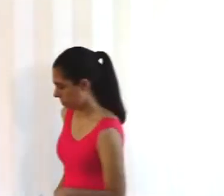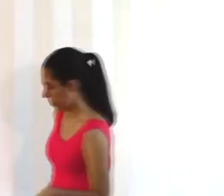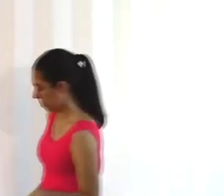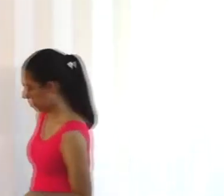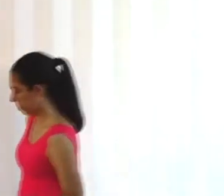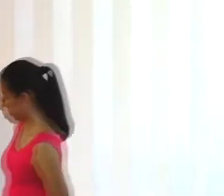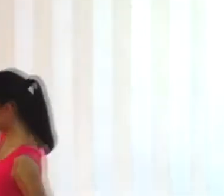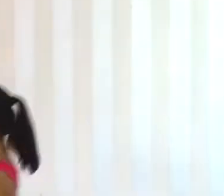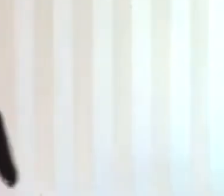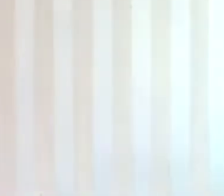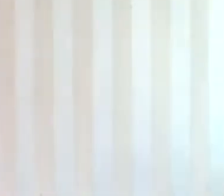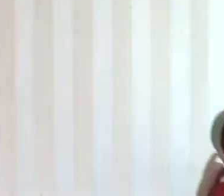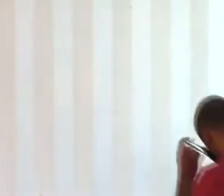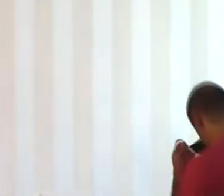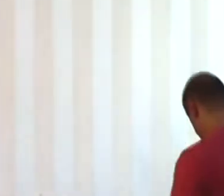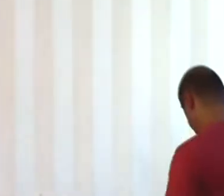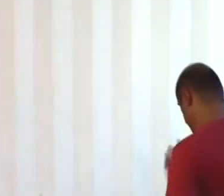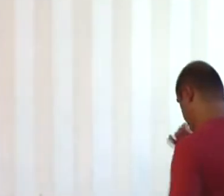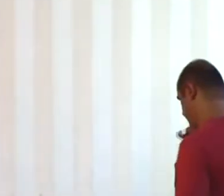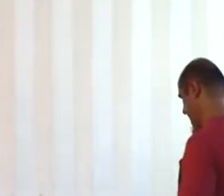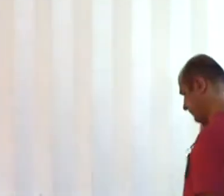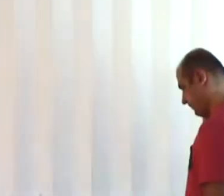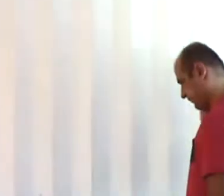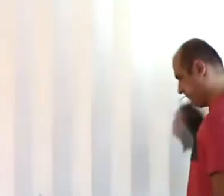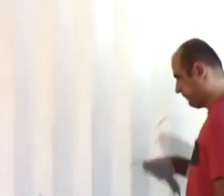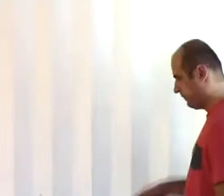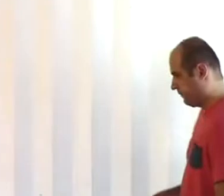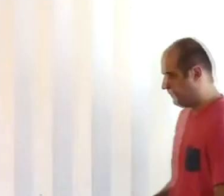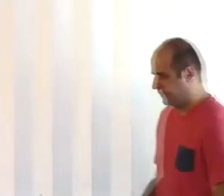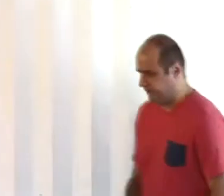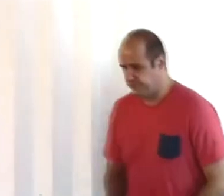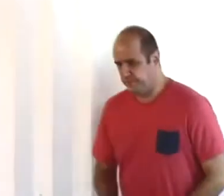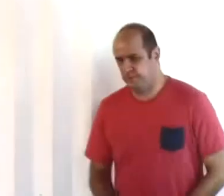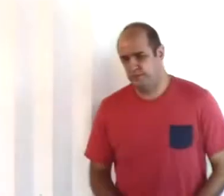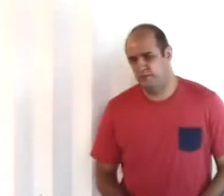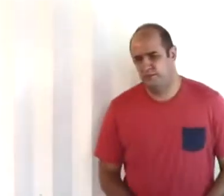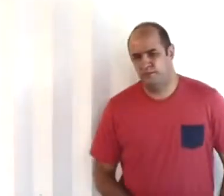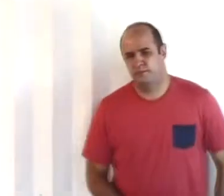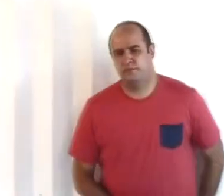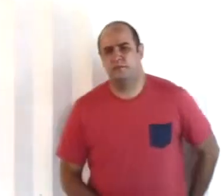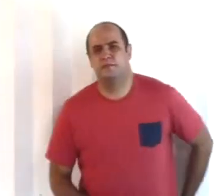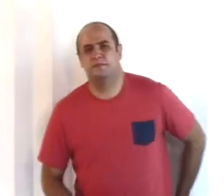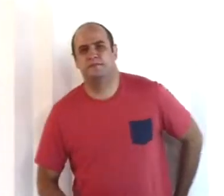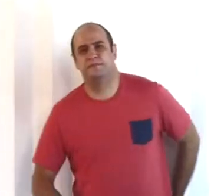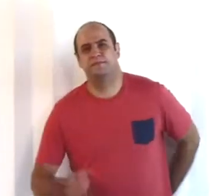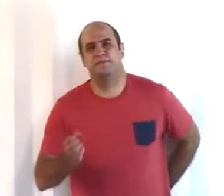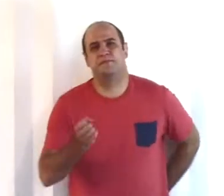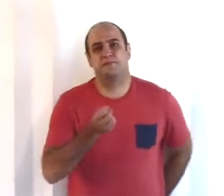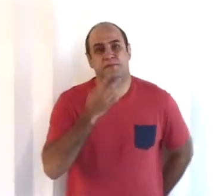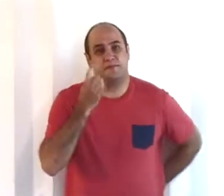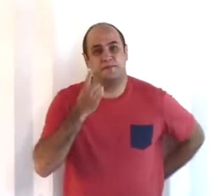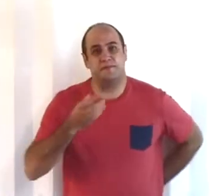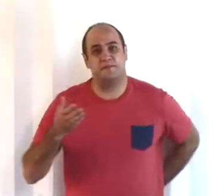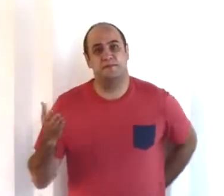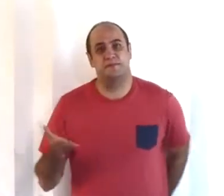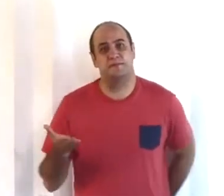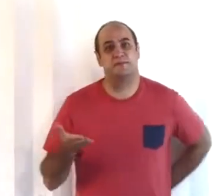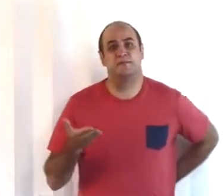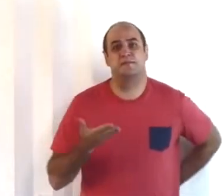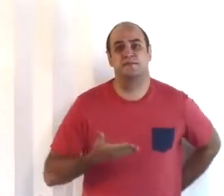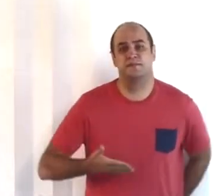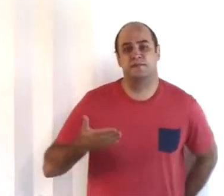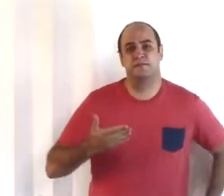Meus caros irmãos e irmãs, nós meditaremos na palavra de Deus a partir do texto de Paulo aos